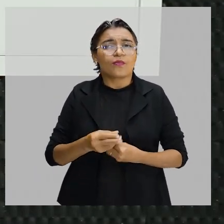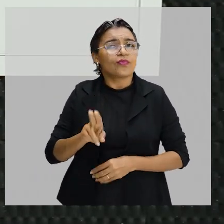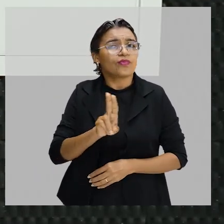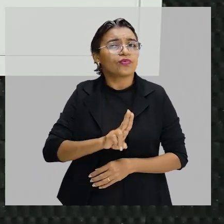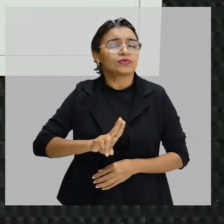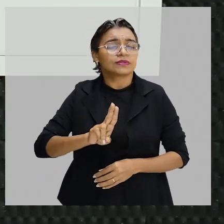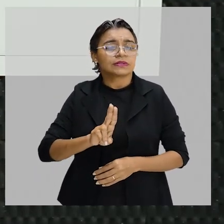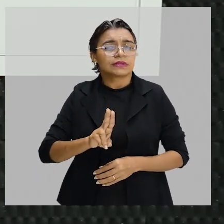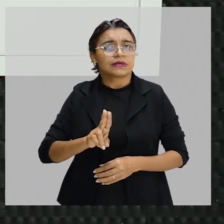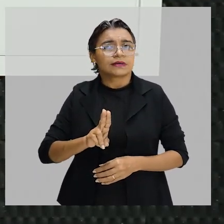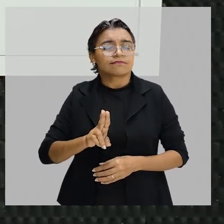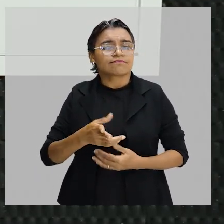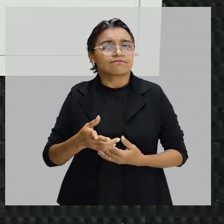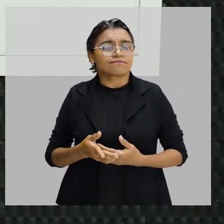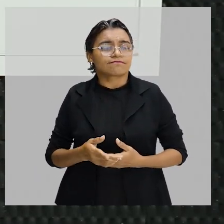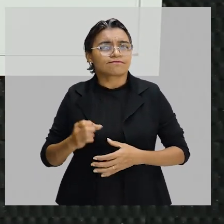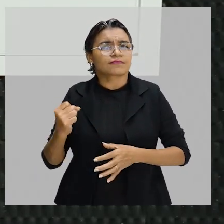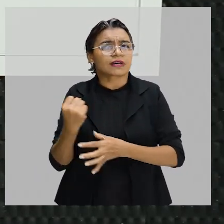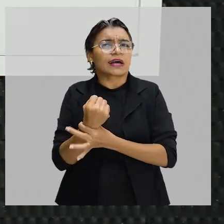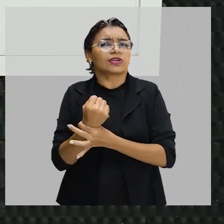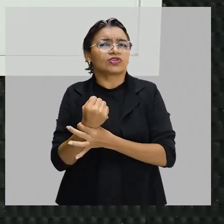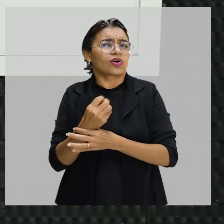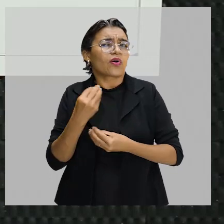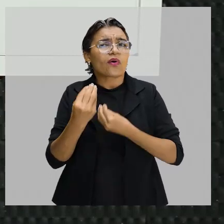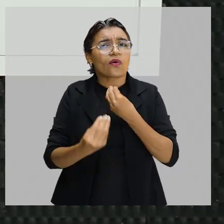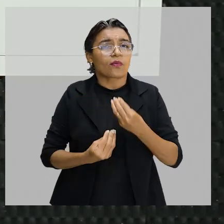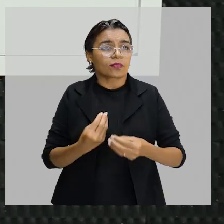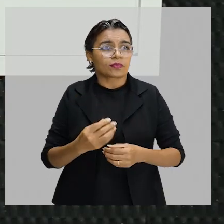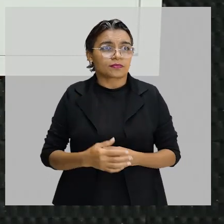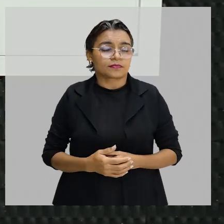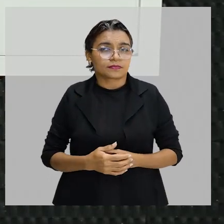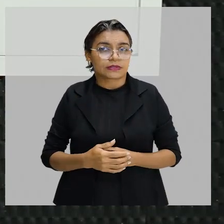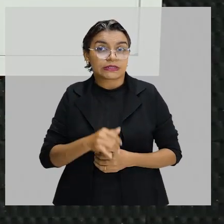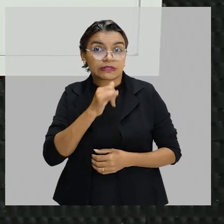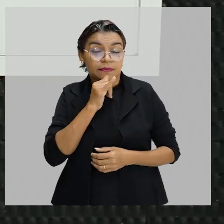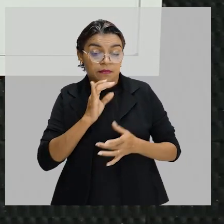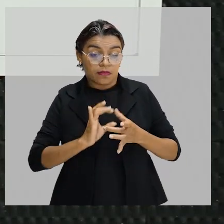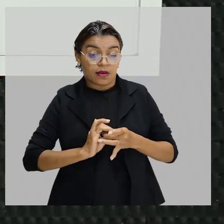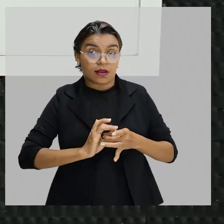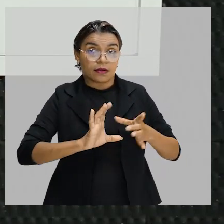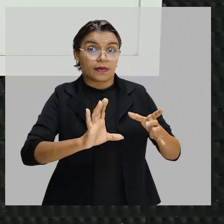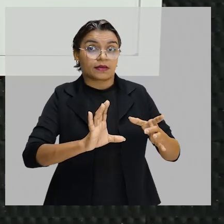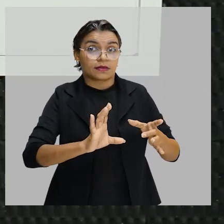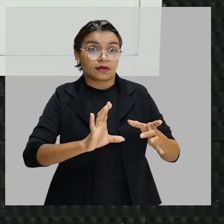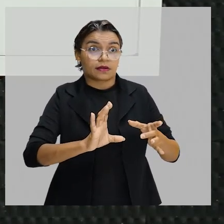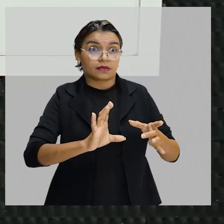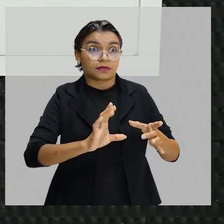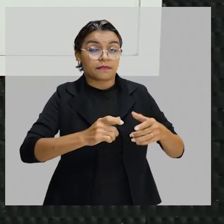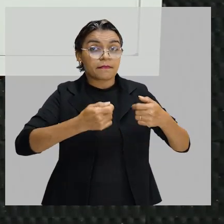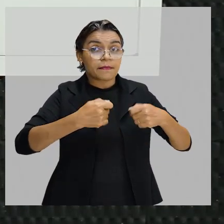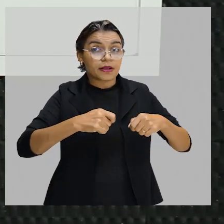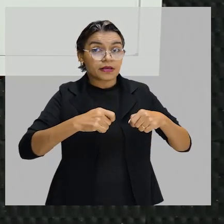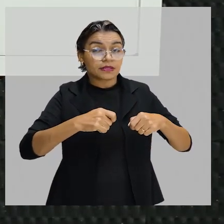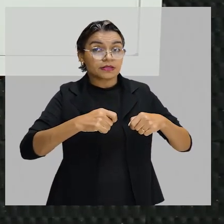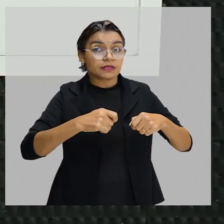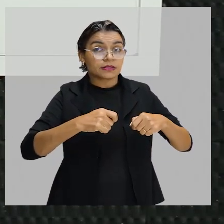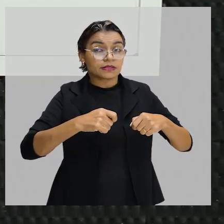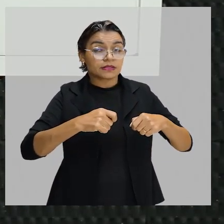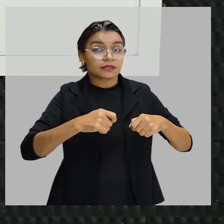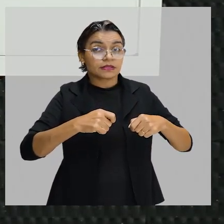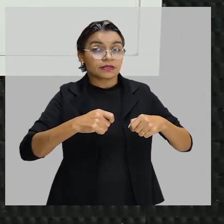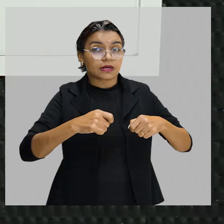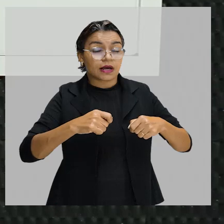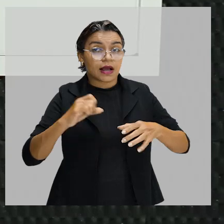processo muito mais garantido, professor? A liberdade que precisa deste elemento,